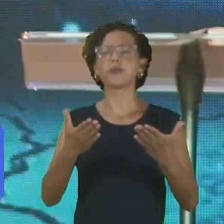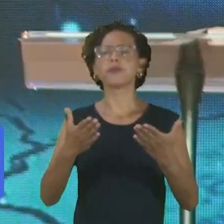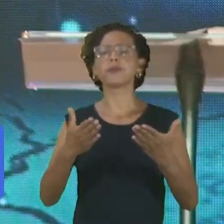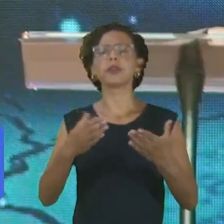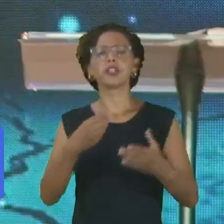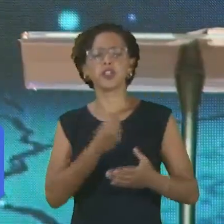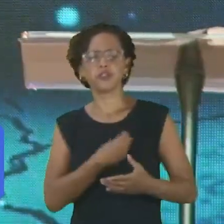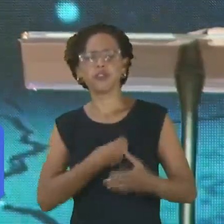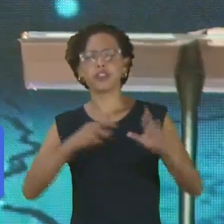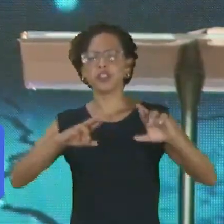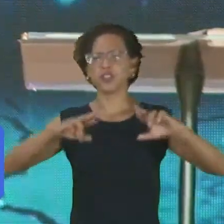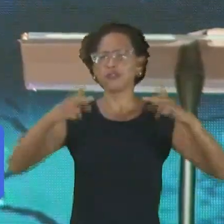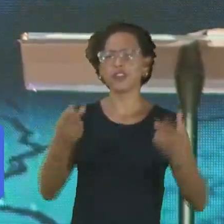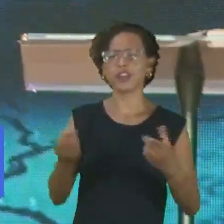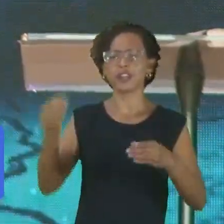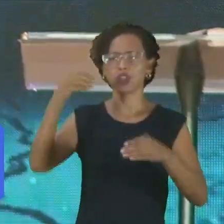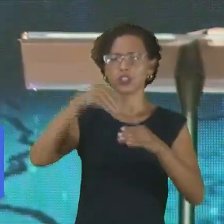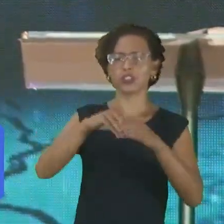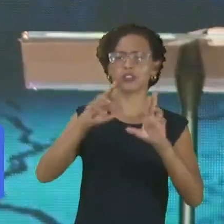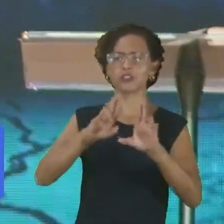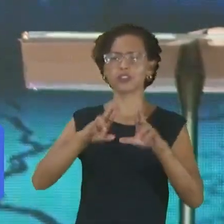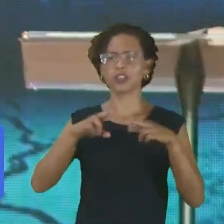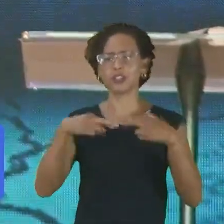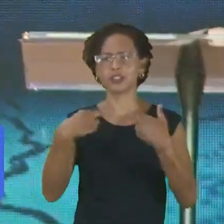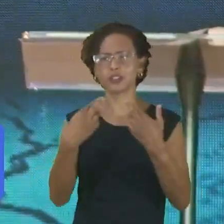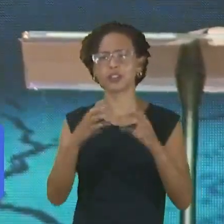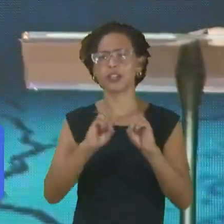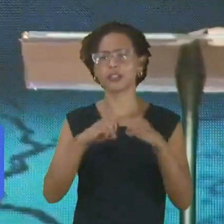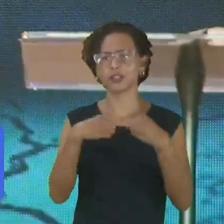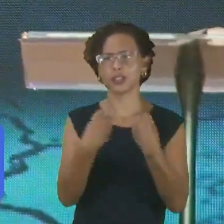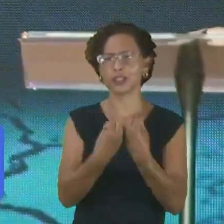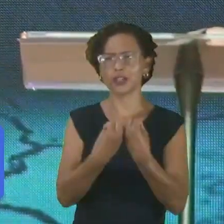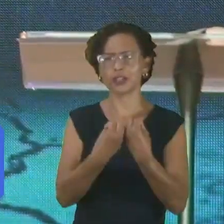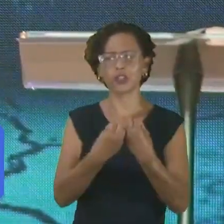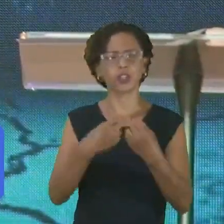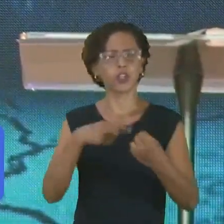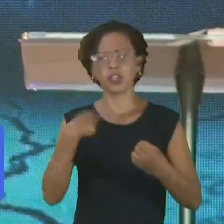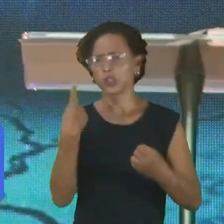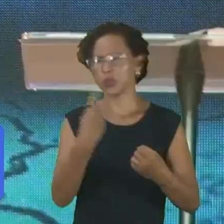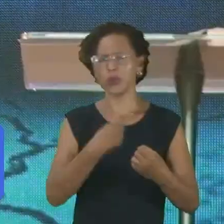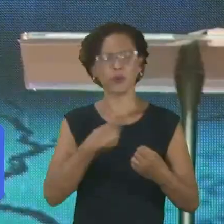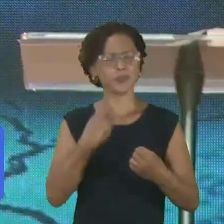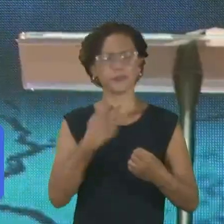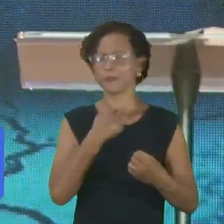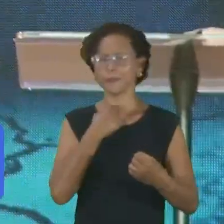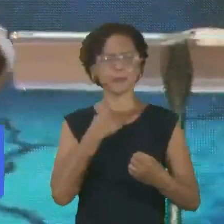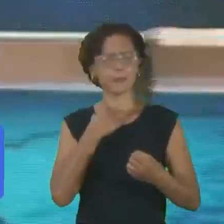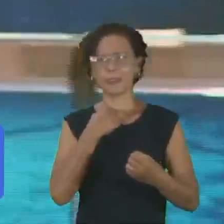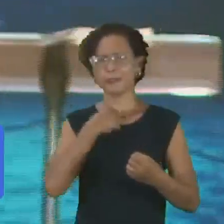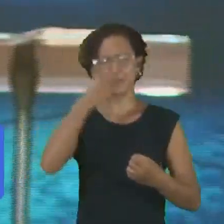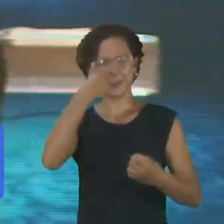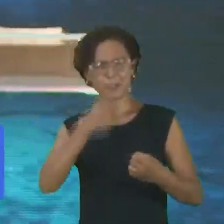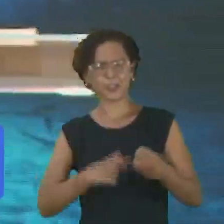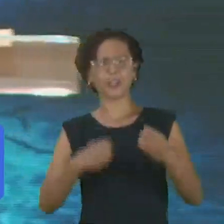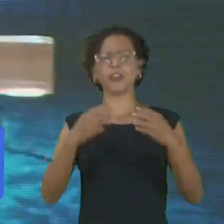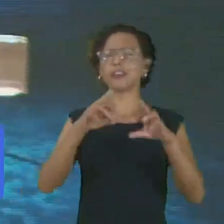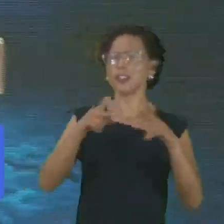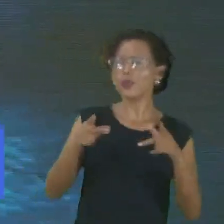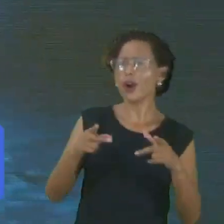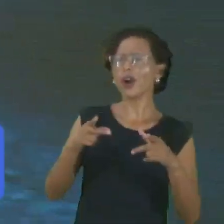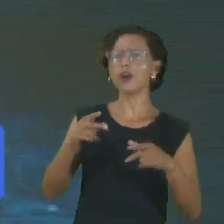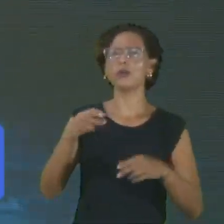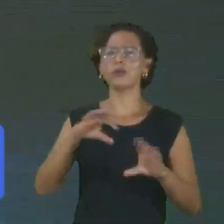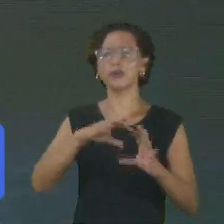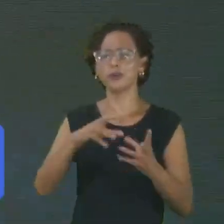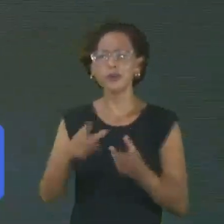nessa sociedade. A igreja não pode ser como o mundo. A igreja não pode